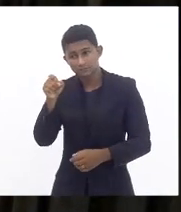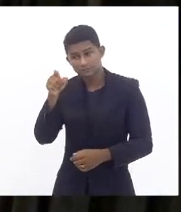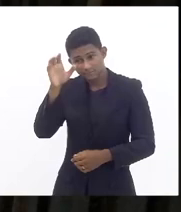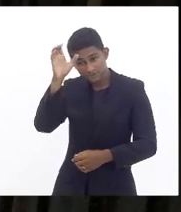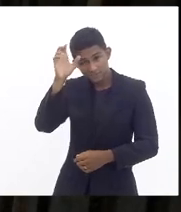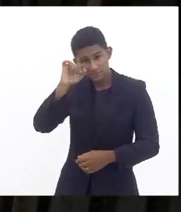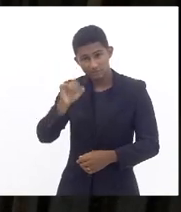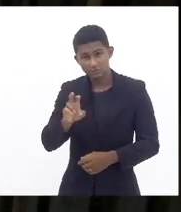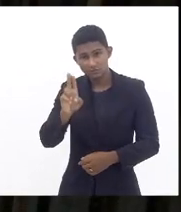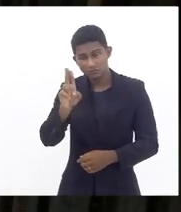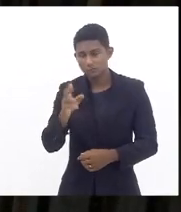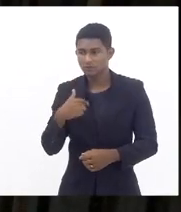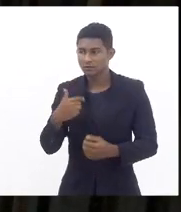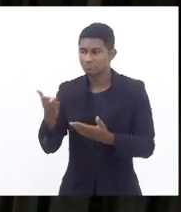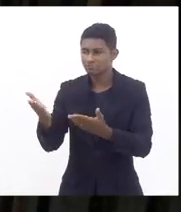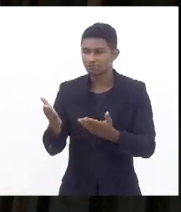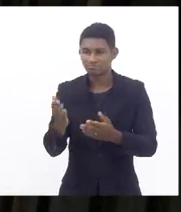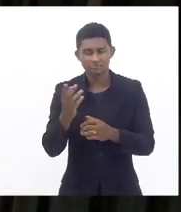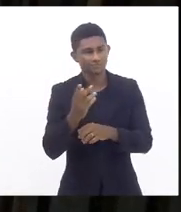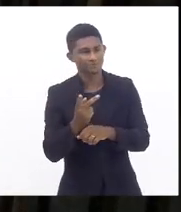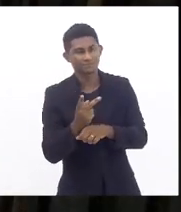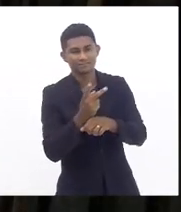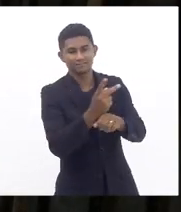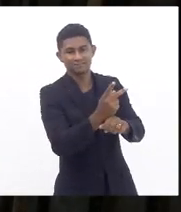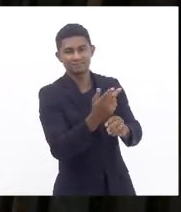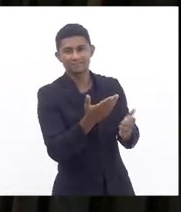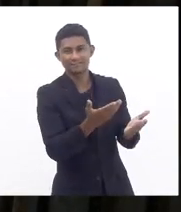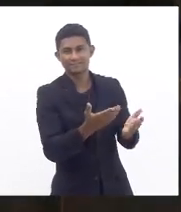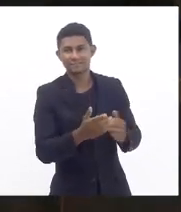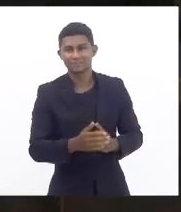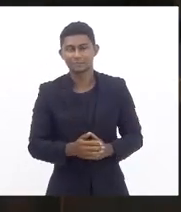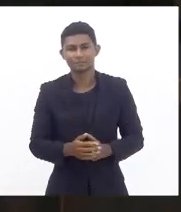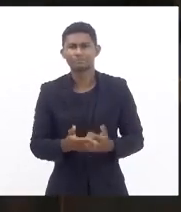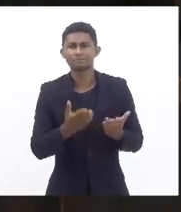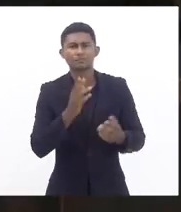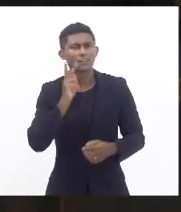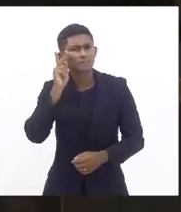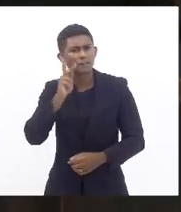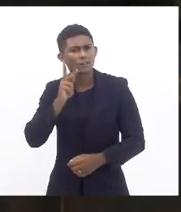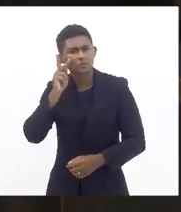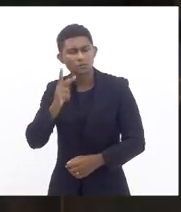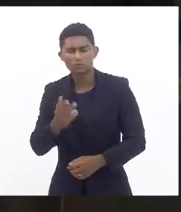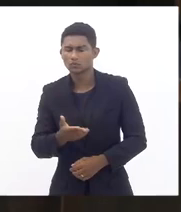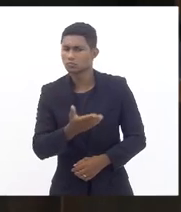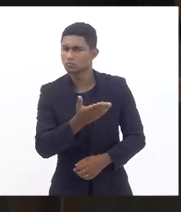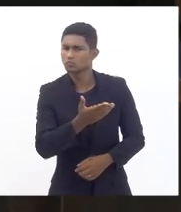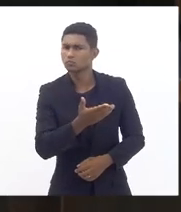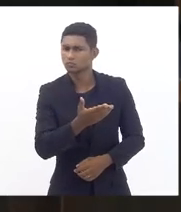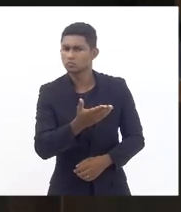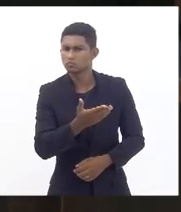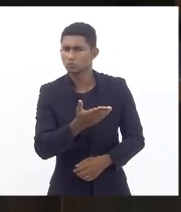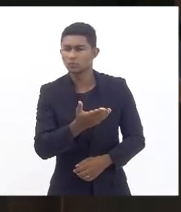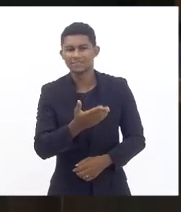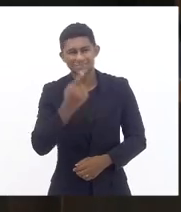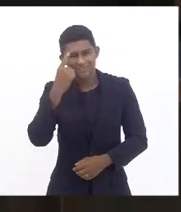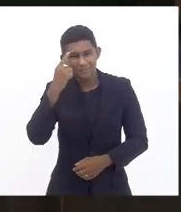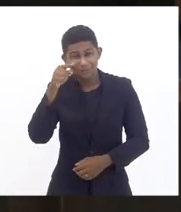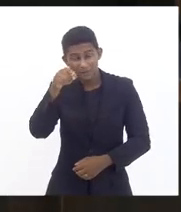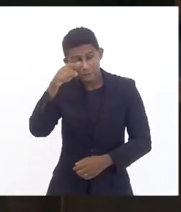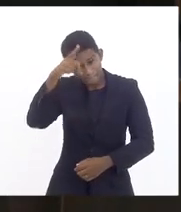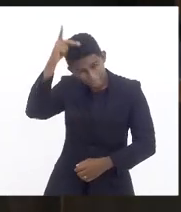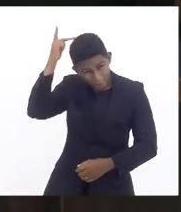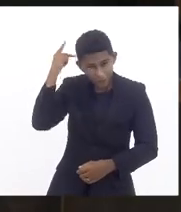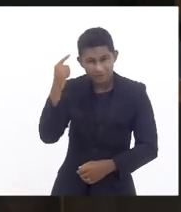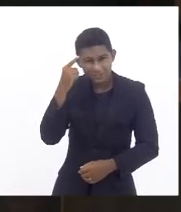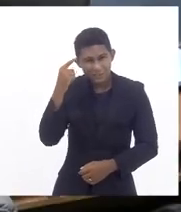dessa homenagem. Esse vereador, deputado Luiz Paulo, recebeu muito Vossa Excelência em Aperibé, quando Vossa